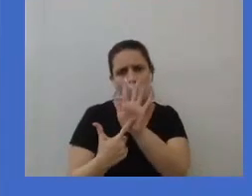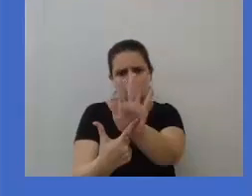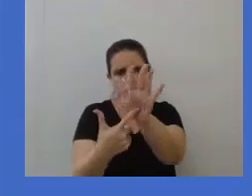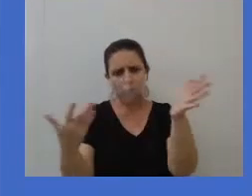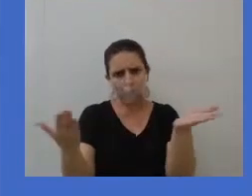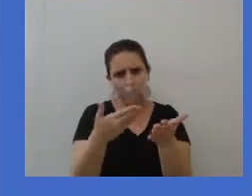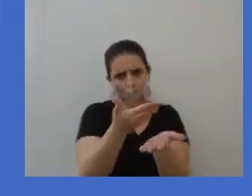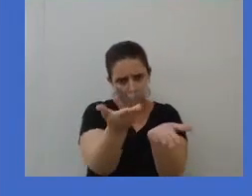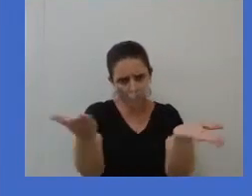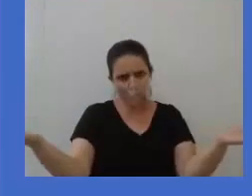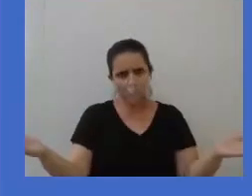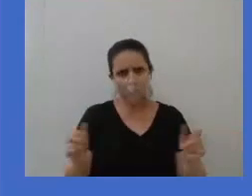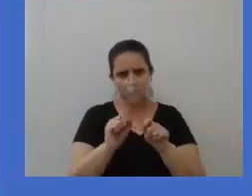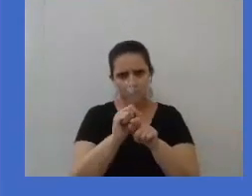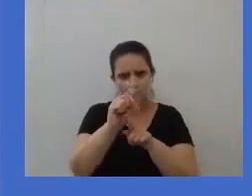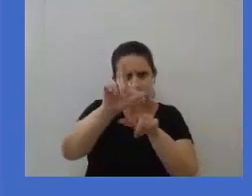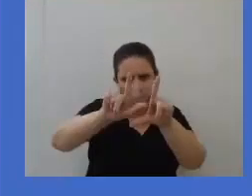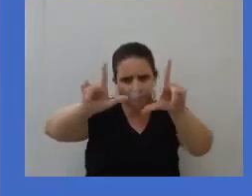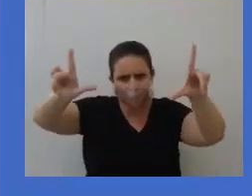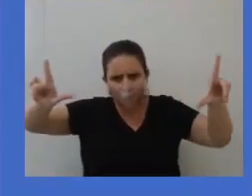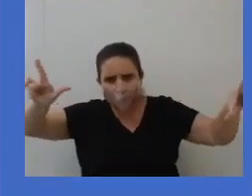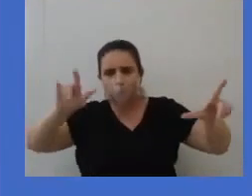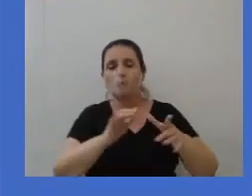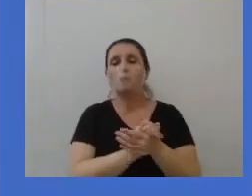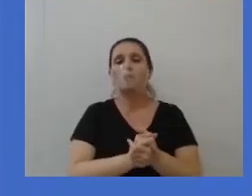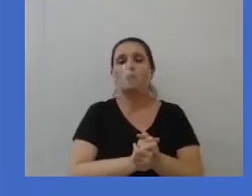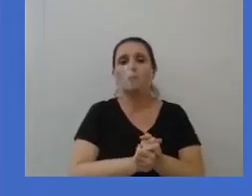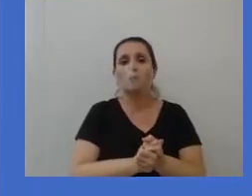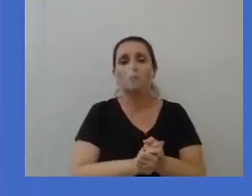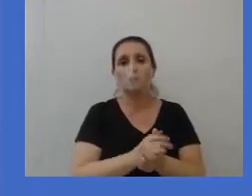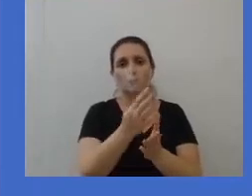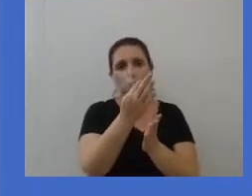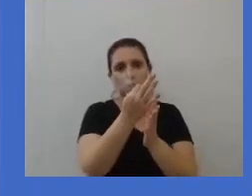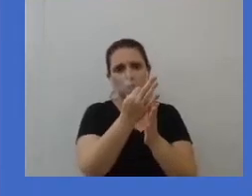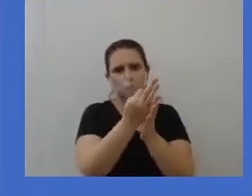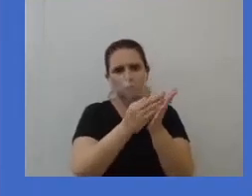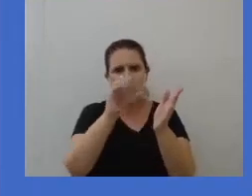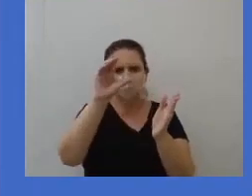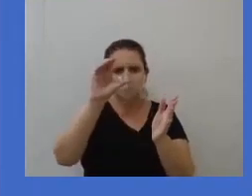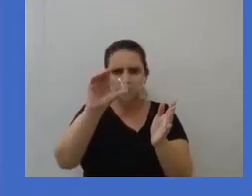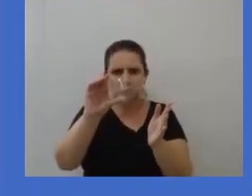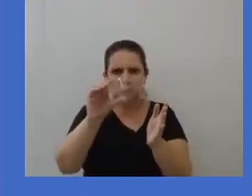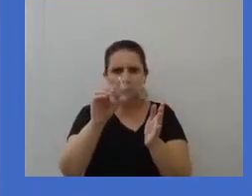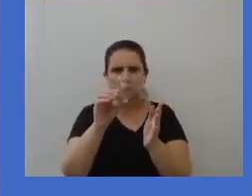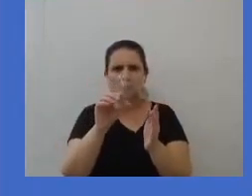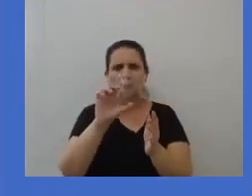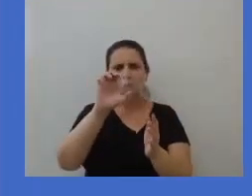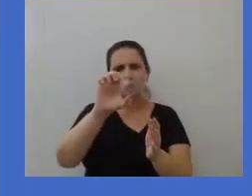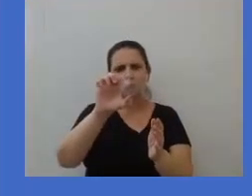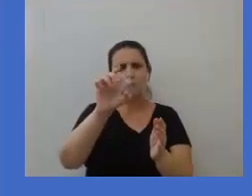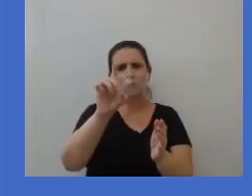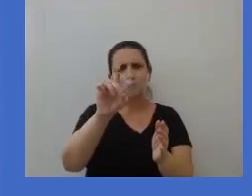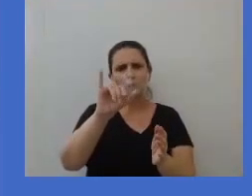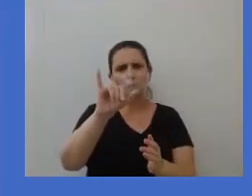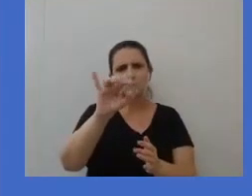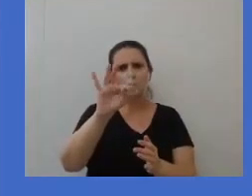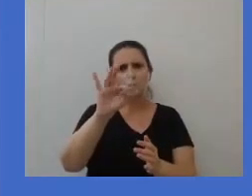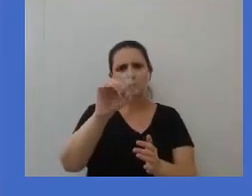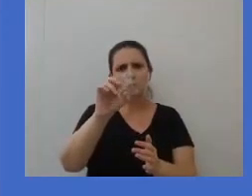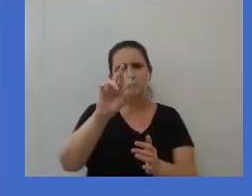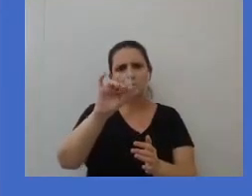e vamos ver aqui na tela cheia, isso aí, minha gente, é o trecho de um editorial. É